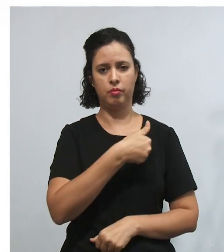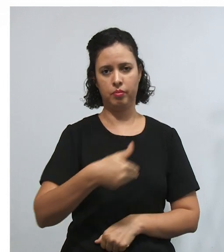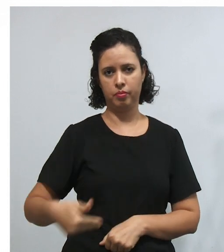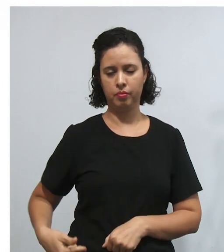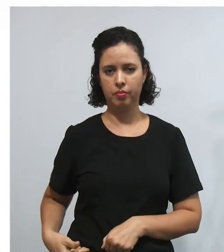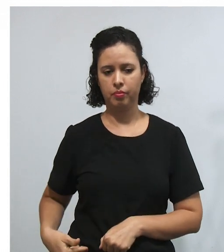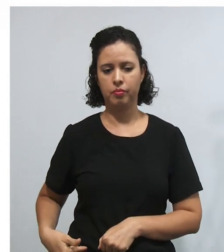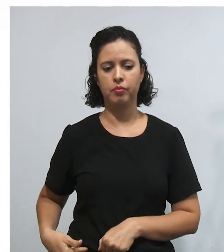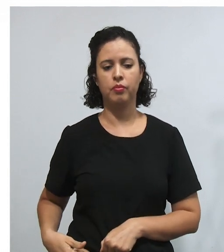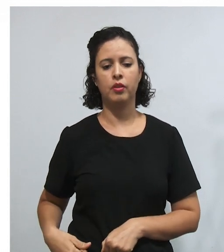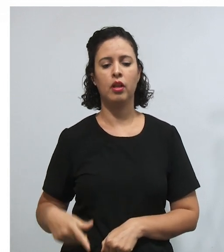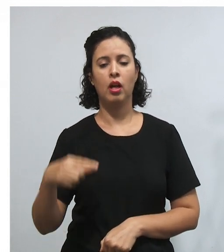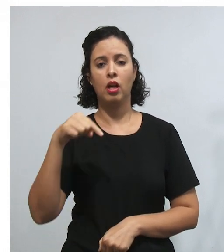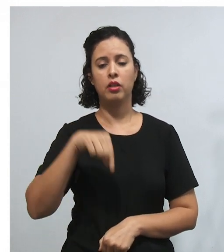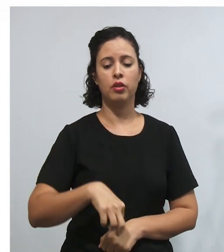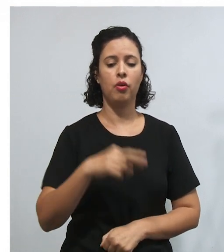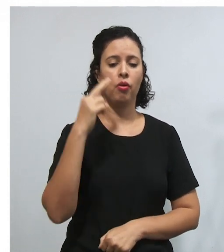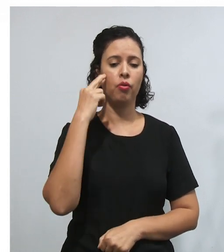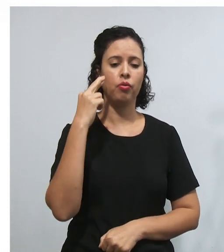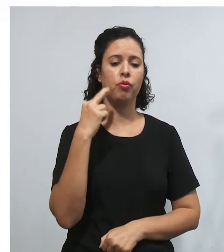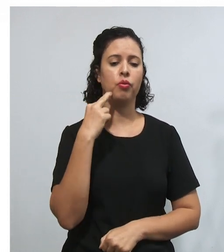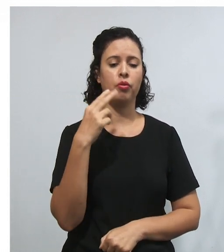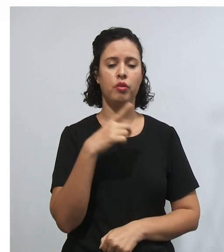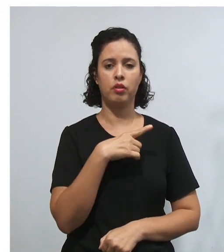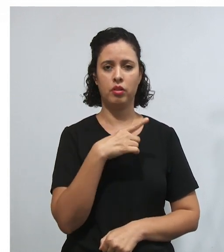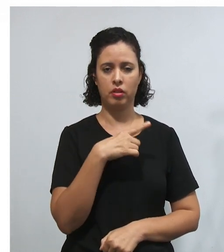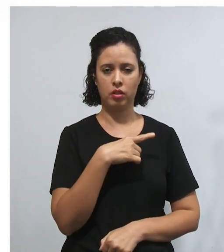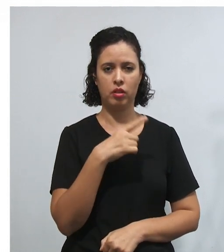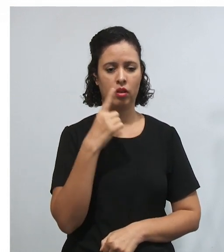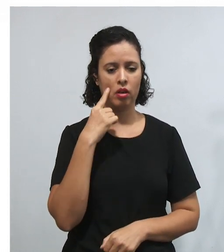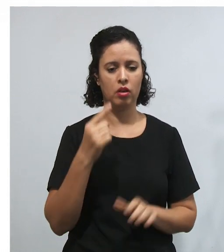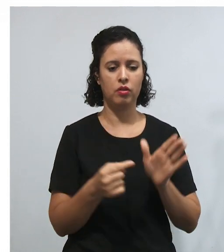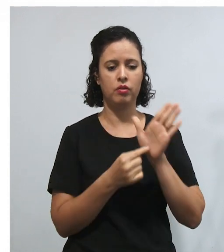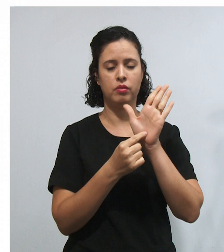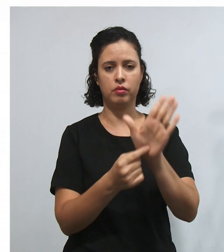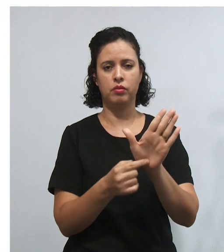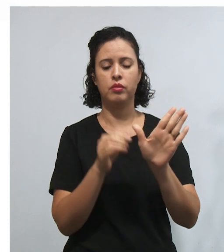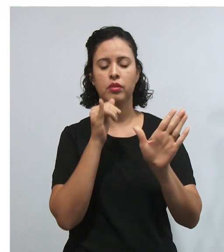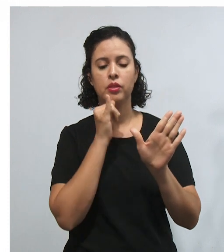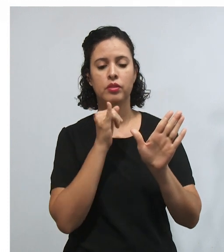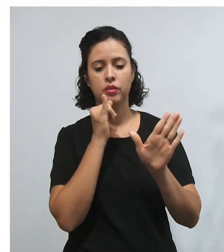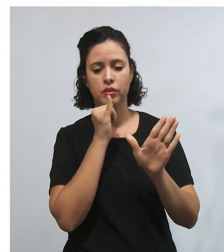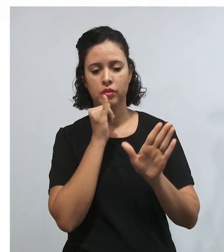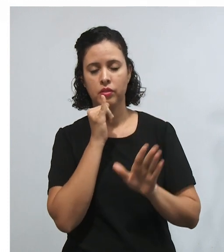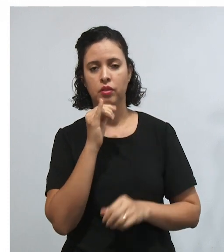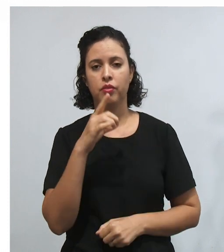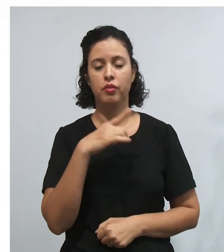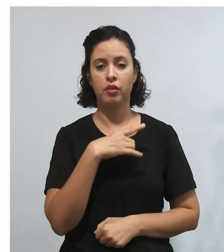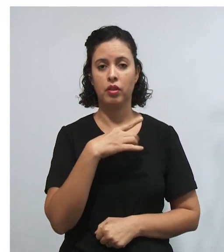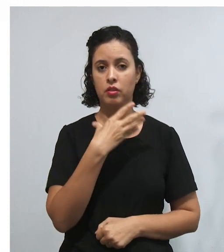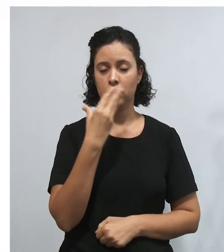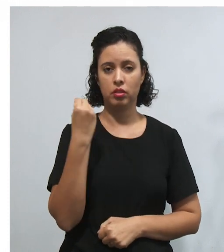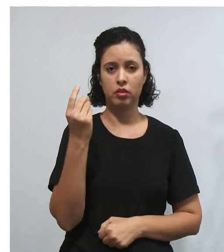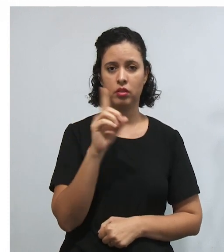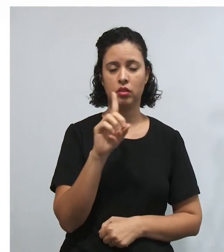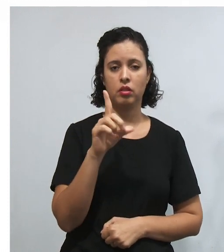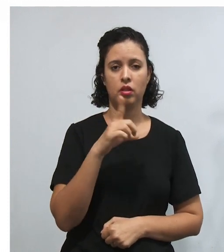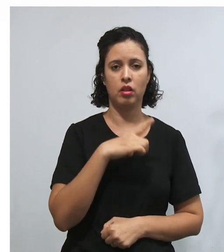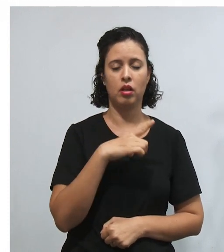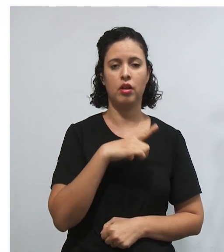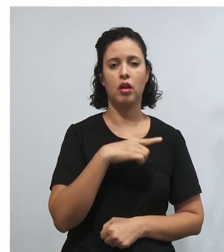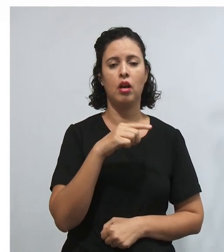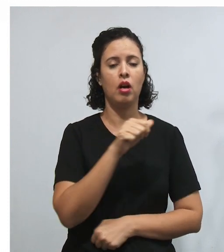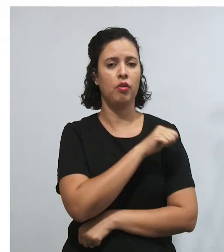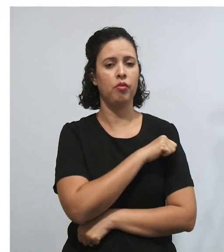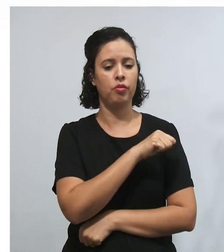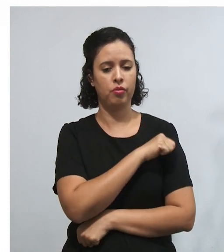perdão. Aqui no estado de Rondônia, eu trouxe esse exemplo do estado de Rondônia porque é algo mais prático para a gente, mas eu não esqueci que nós temos